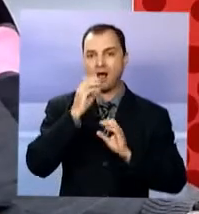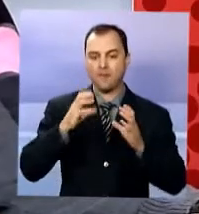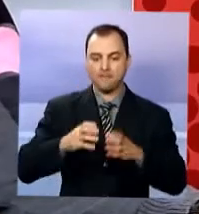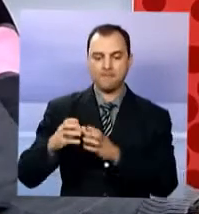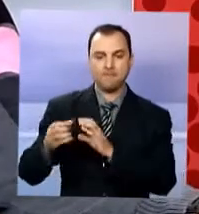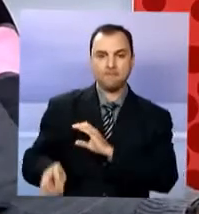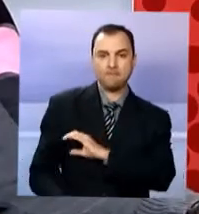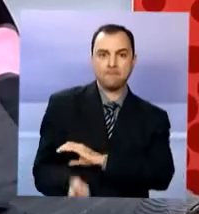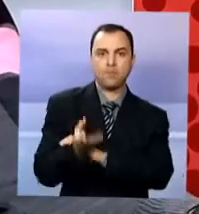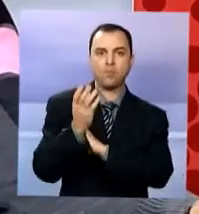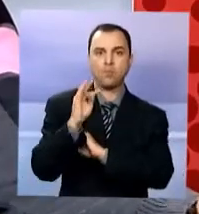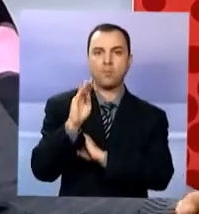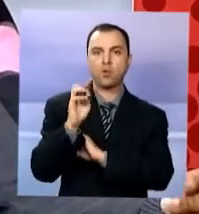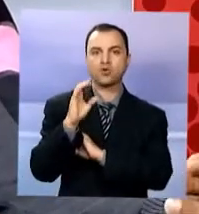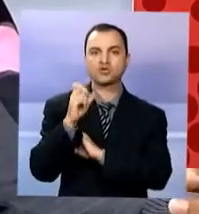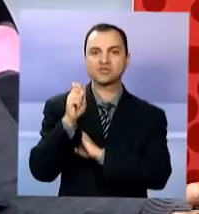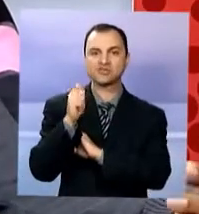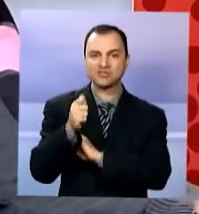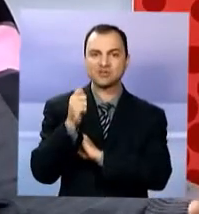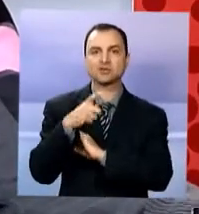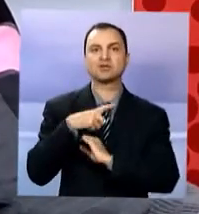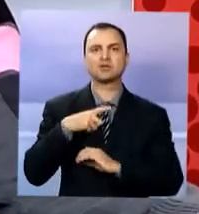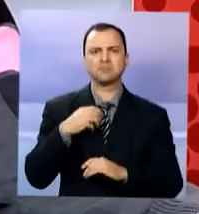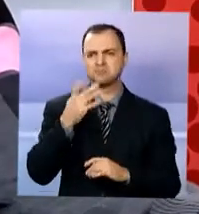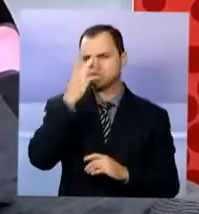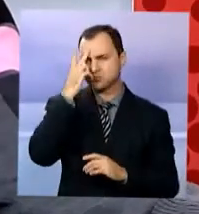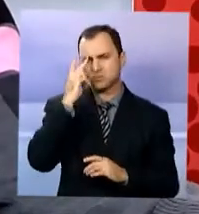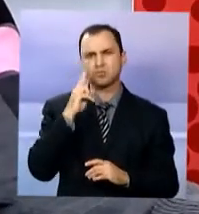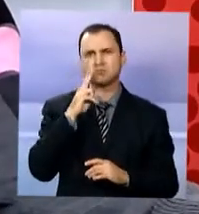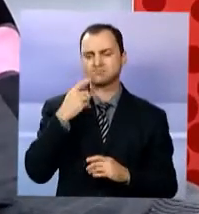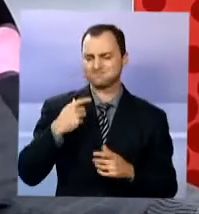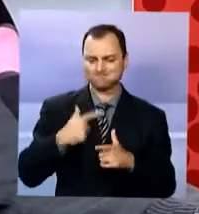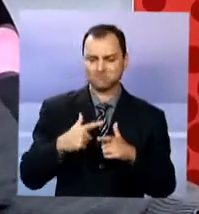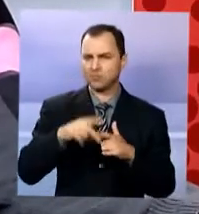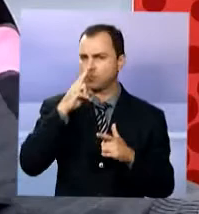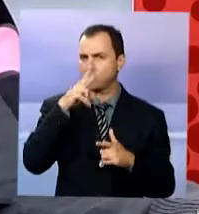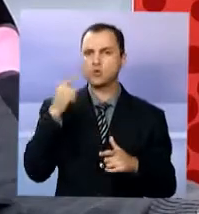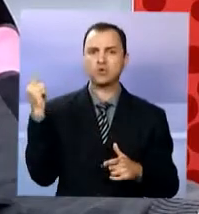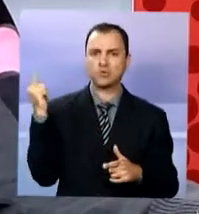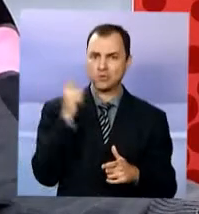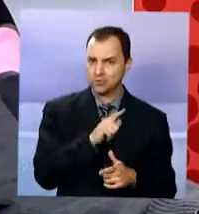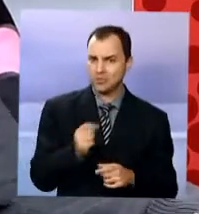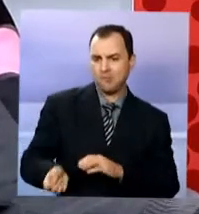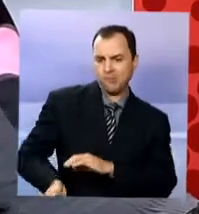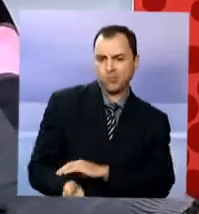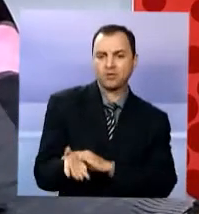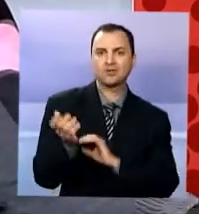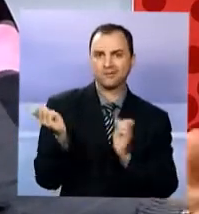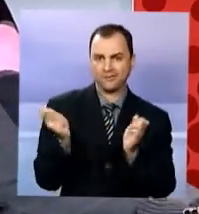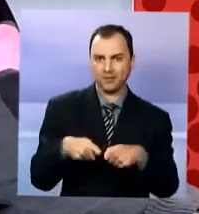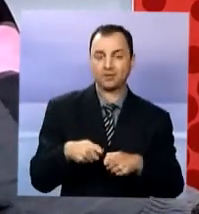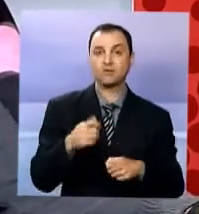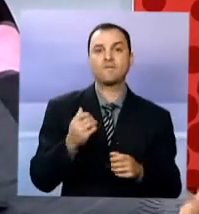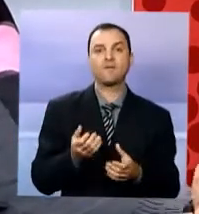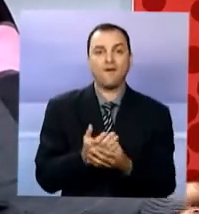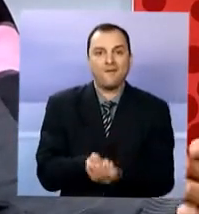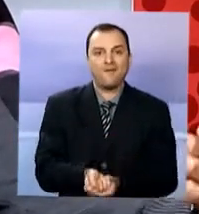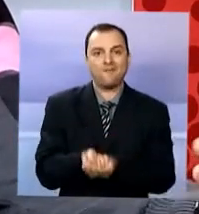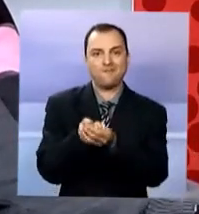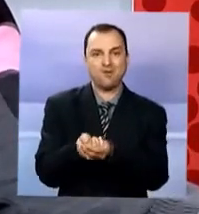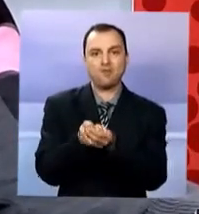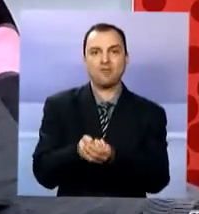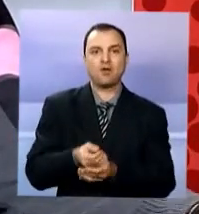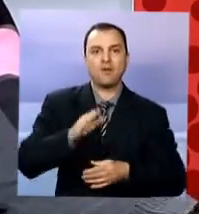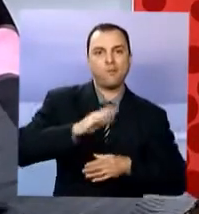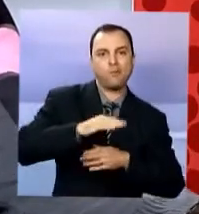alguns atletas aqui bem graves que conseguem jogar bote esse uma coisa muito bacana também o vôlei